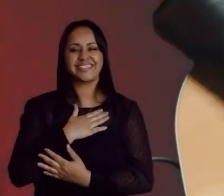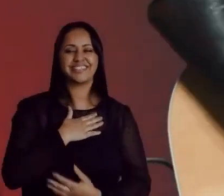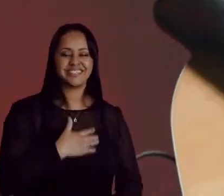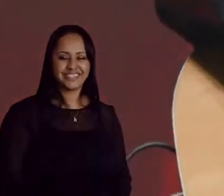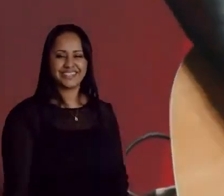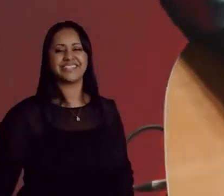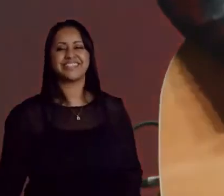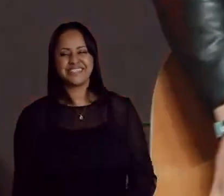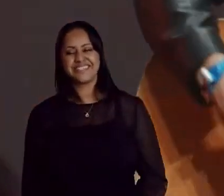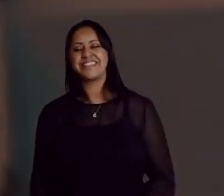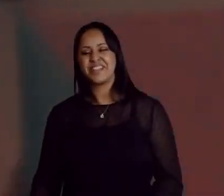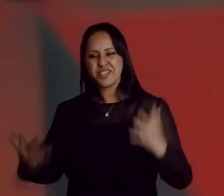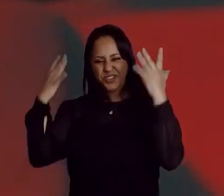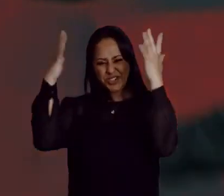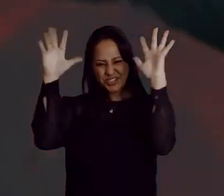mim.